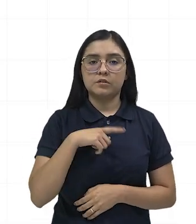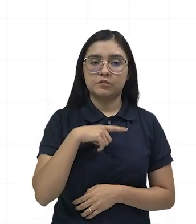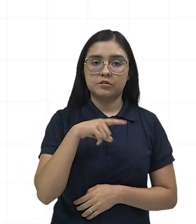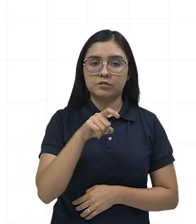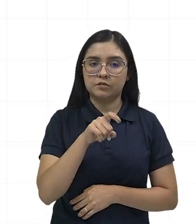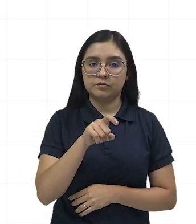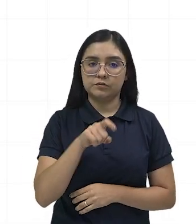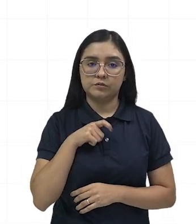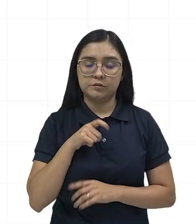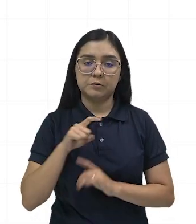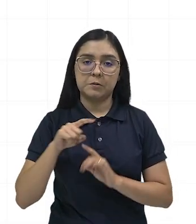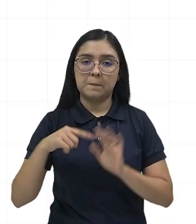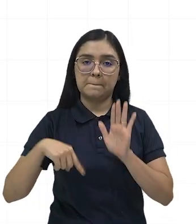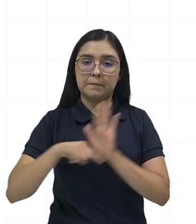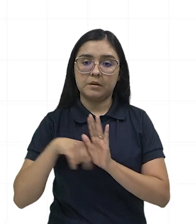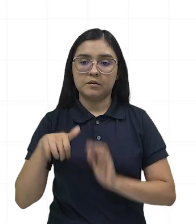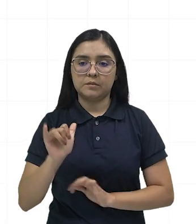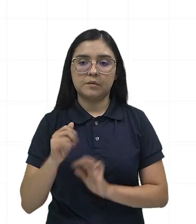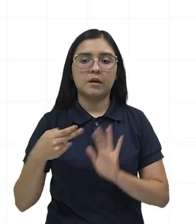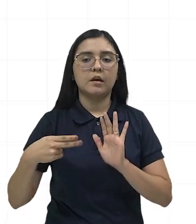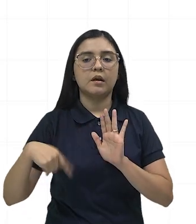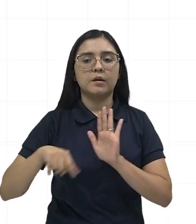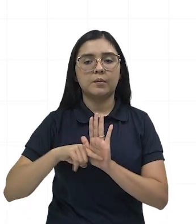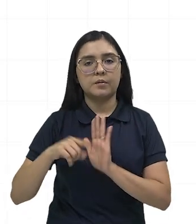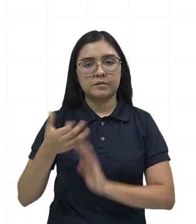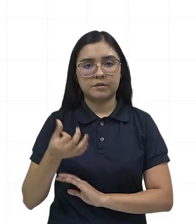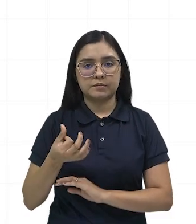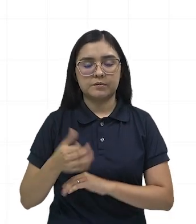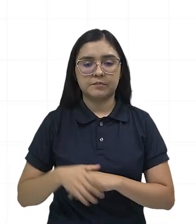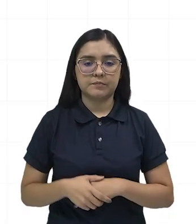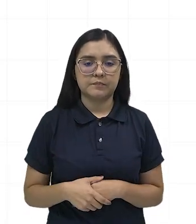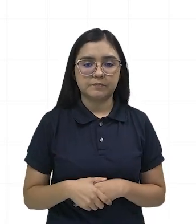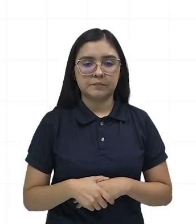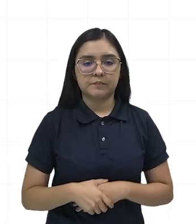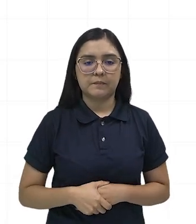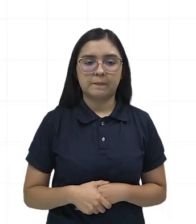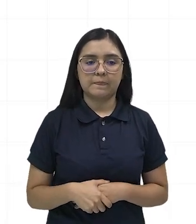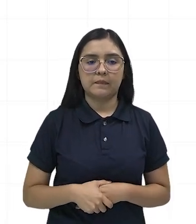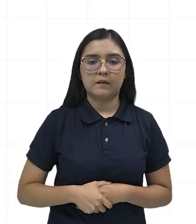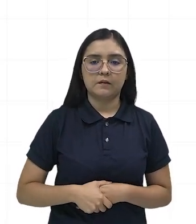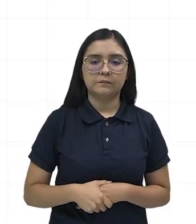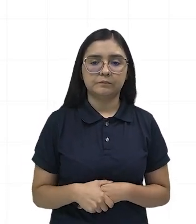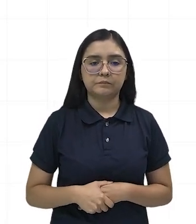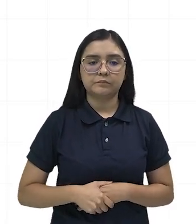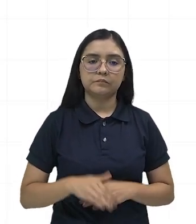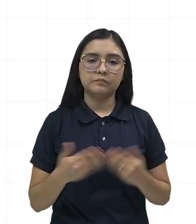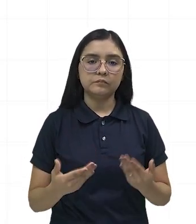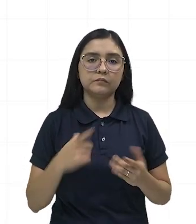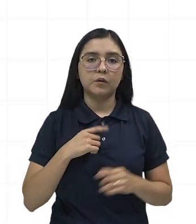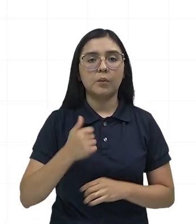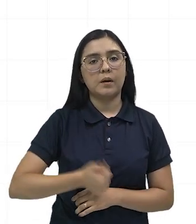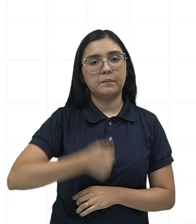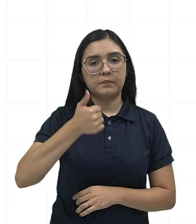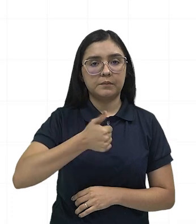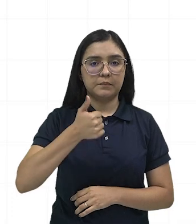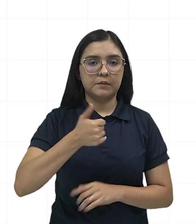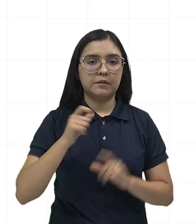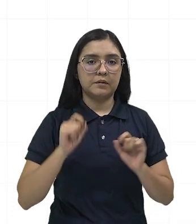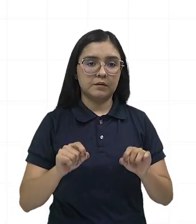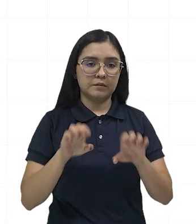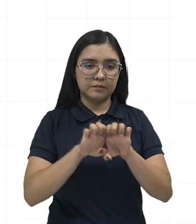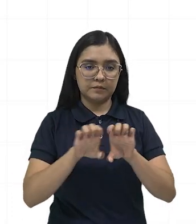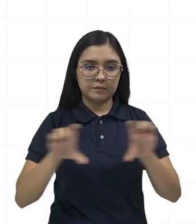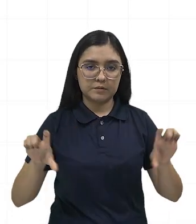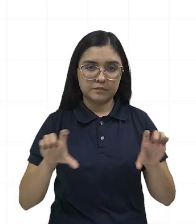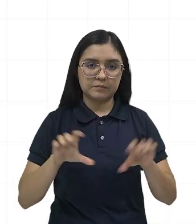y, é igual a 6. Olha. Então, está aqui a minha primeira equação e está aqui a